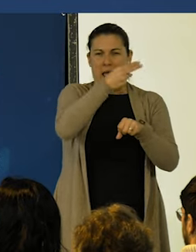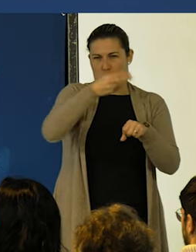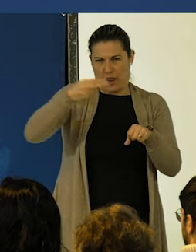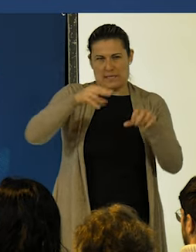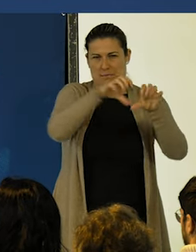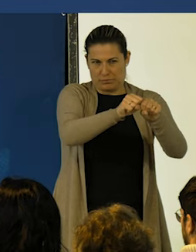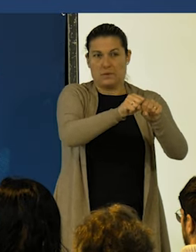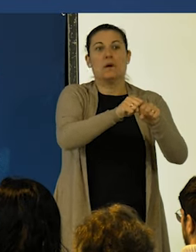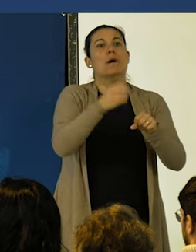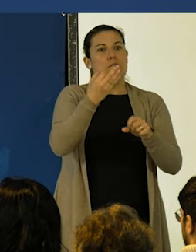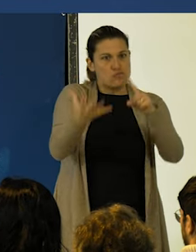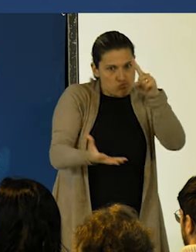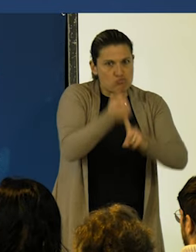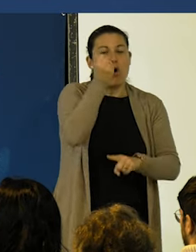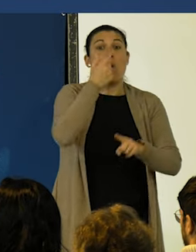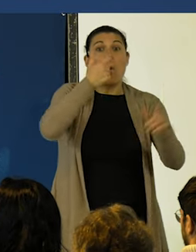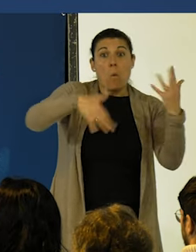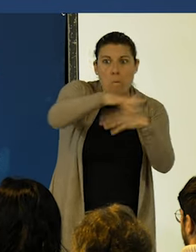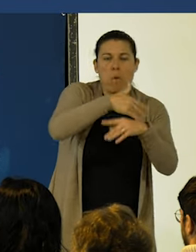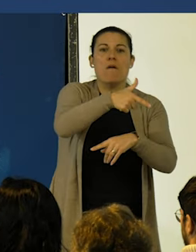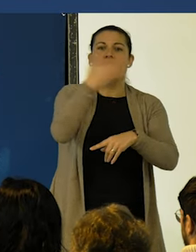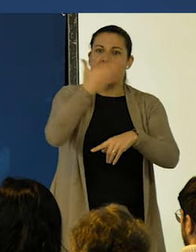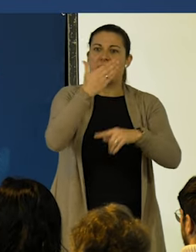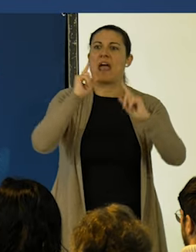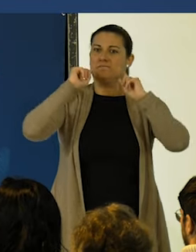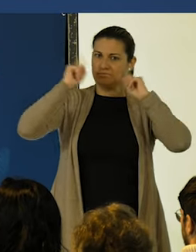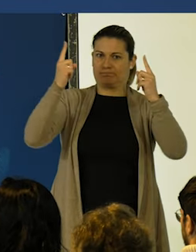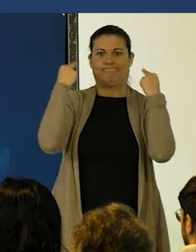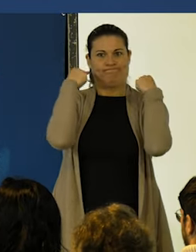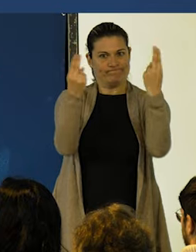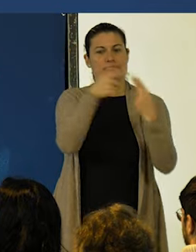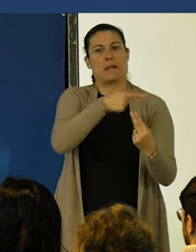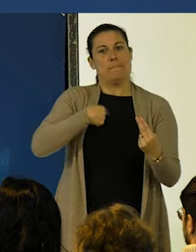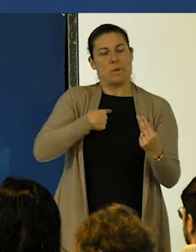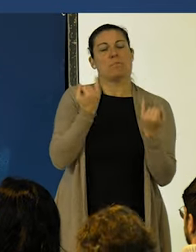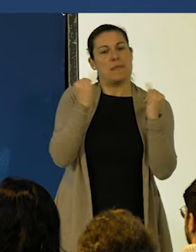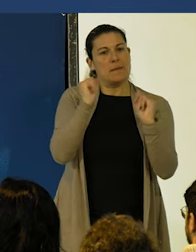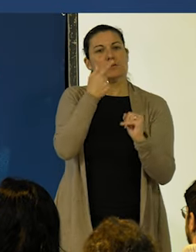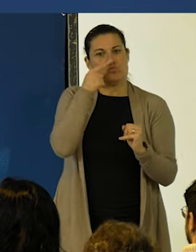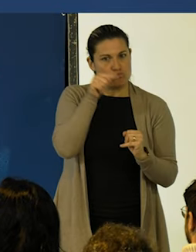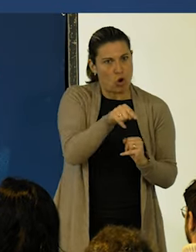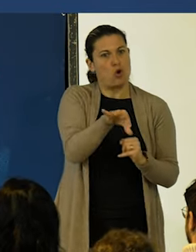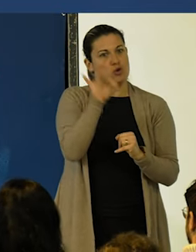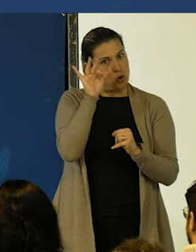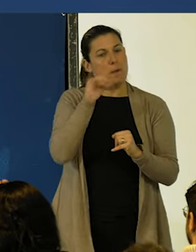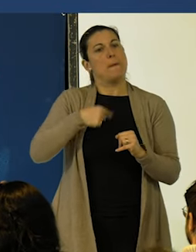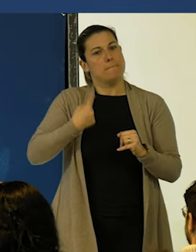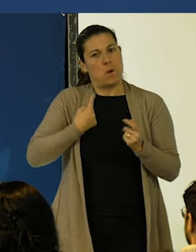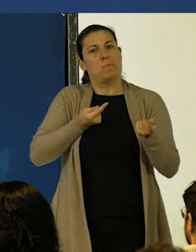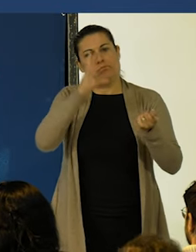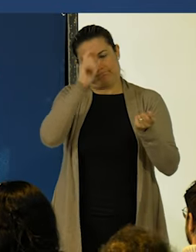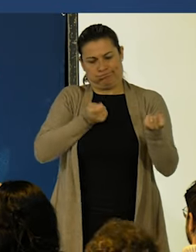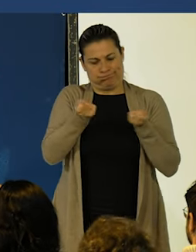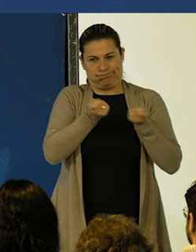foi possível. Aquele povo ganhou o direito à autodeterminação, escolheu a independência e governou-se a si